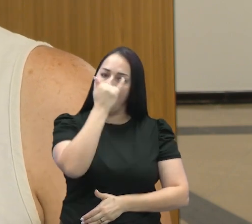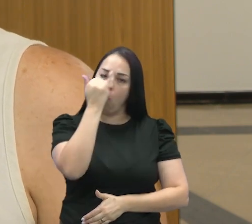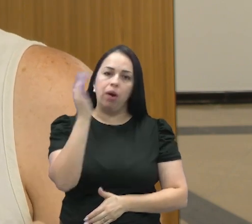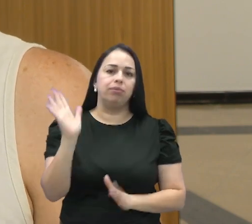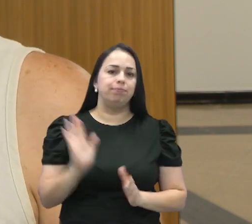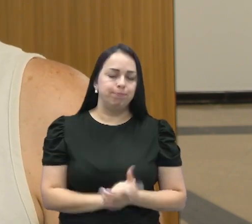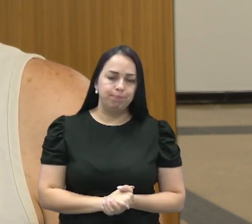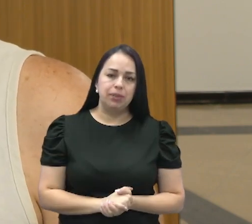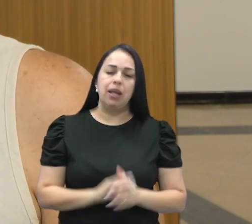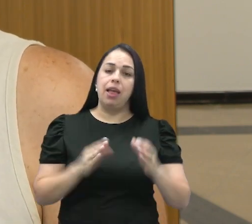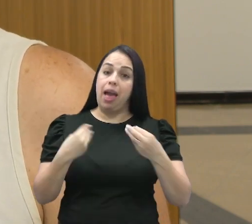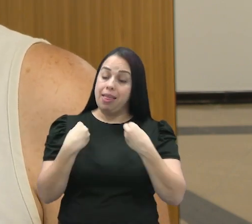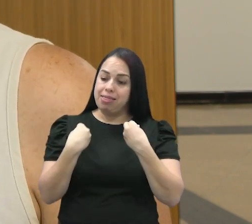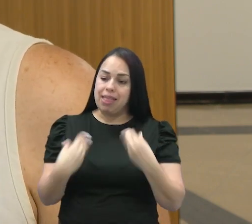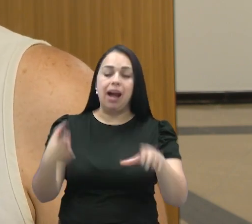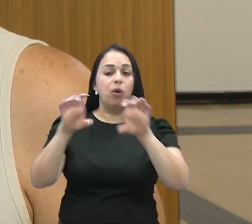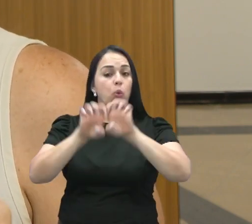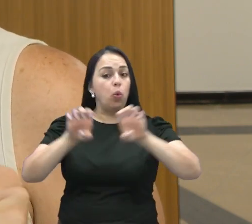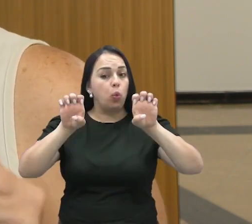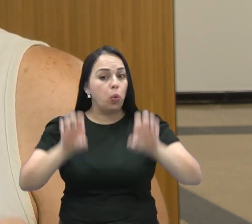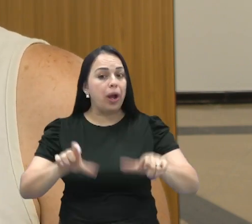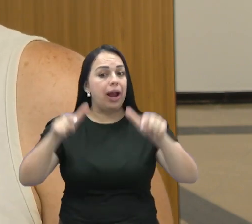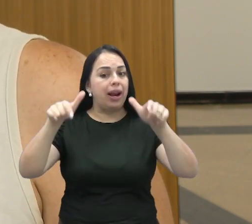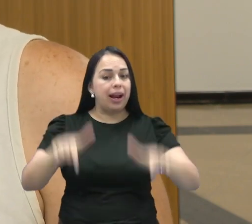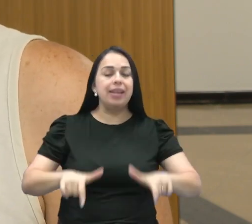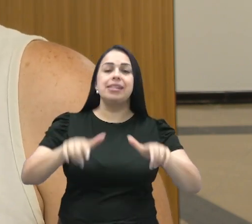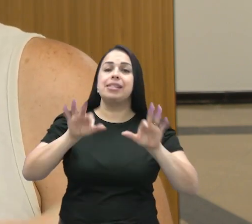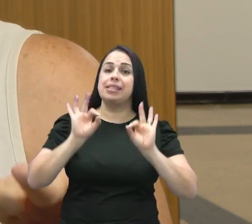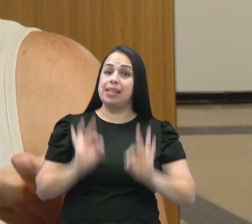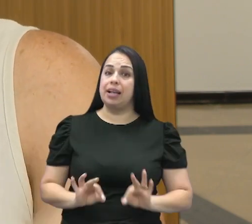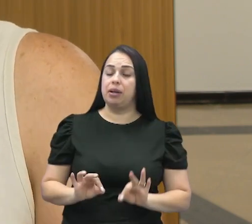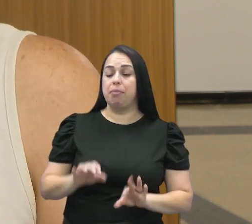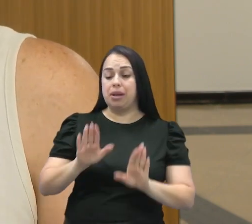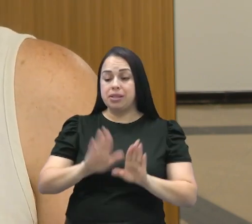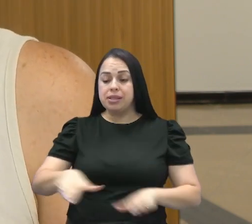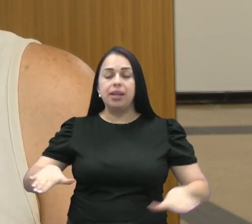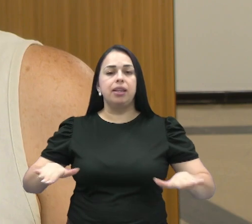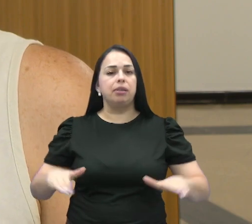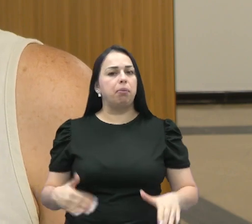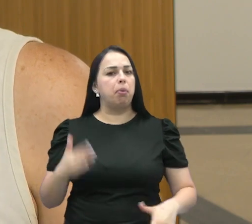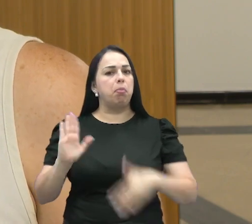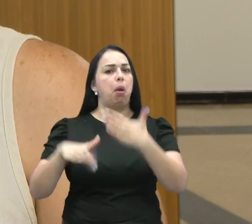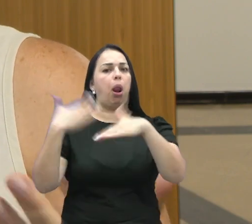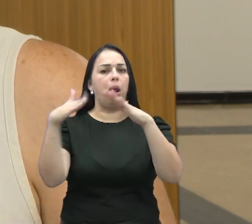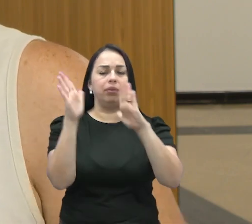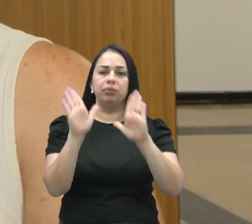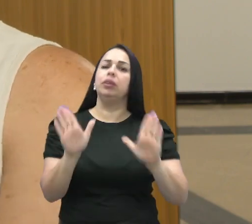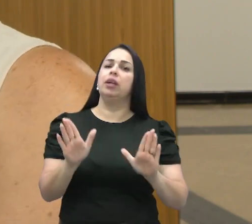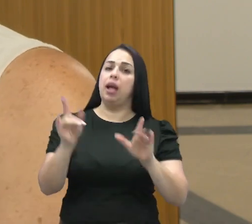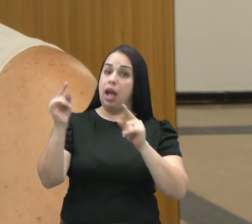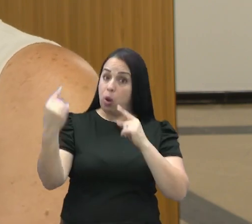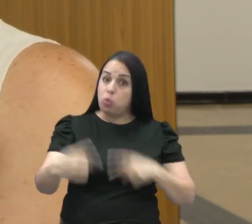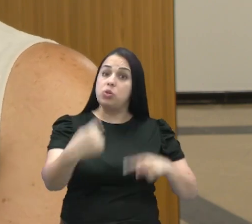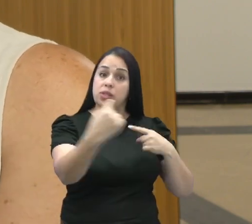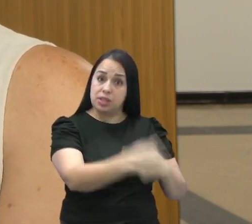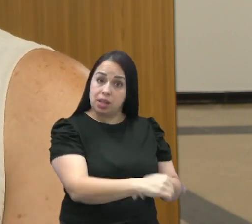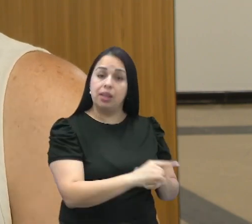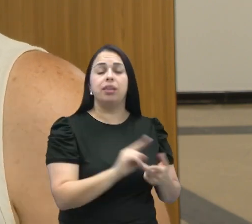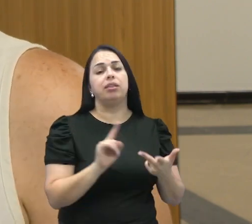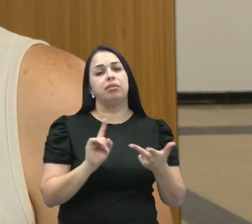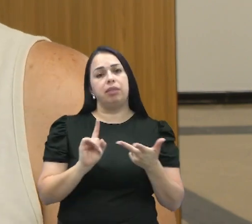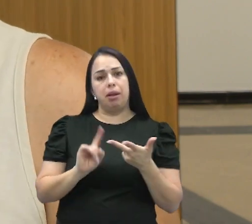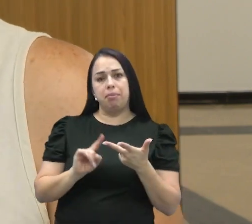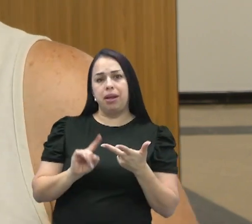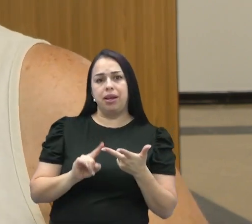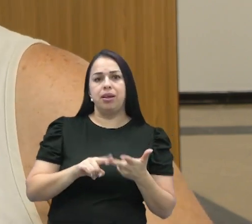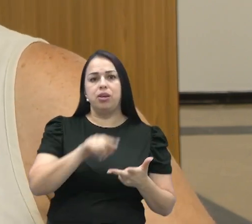porque infelizmente isso não acontece, você dá a estrutura necessária para que as crianças se